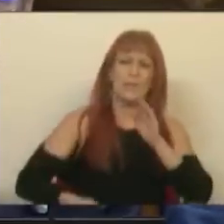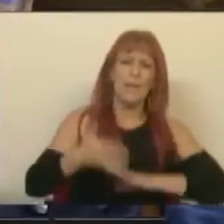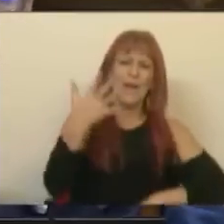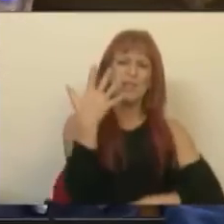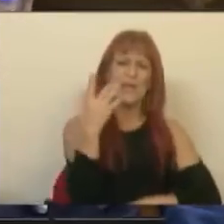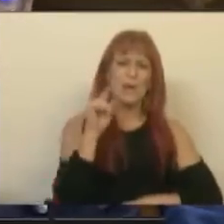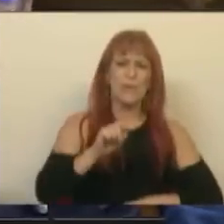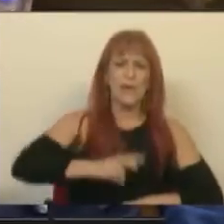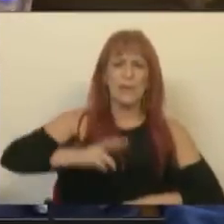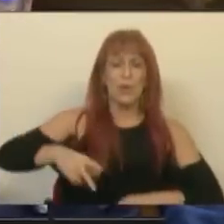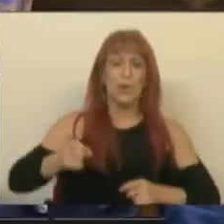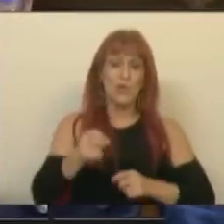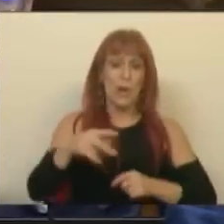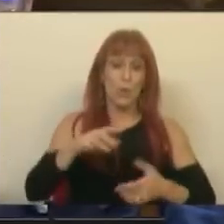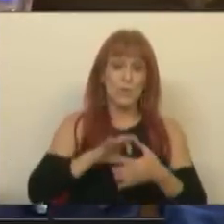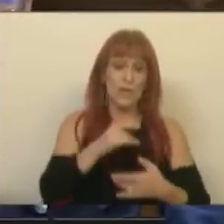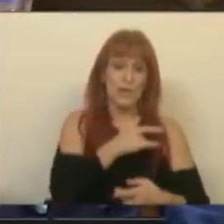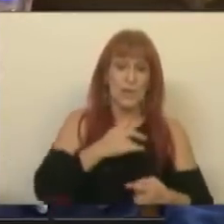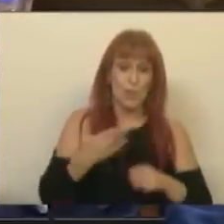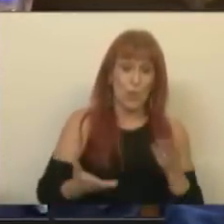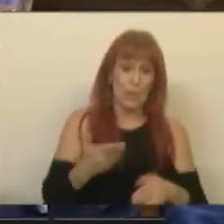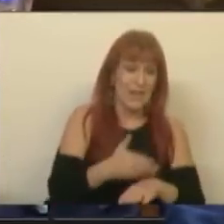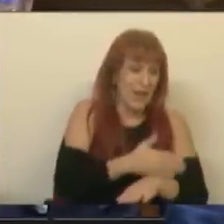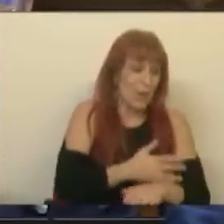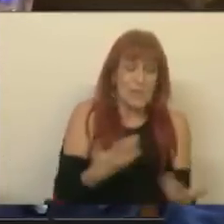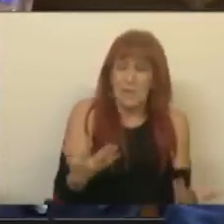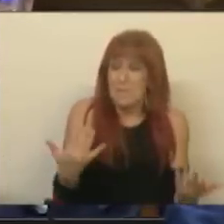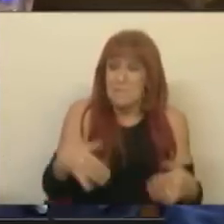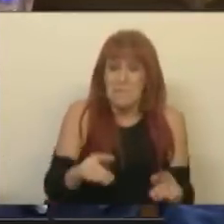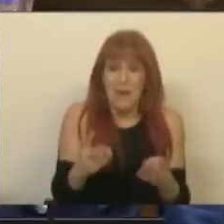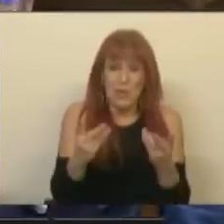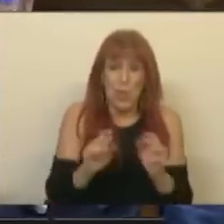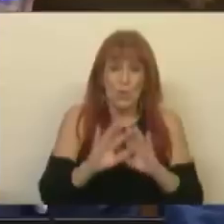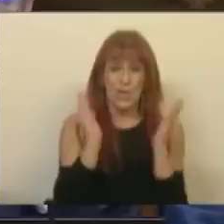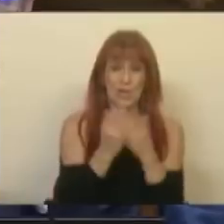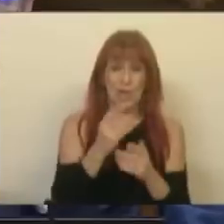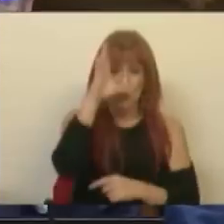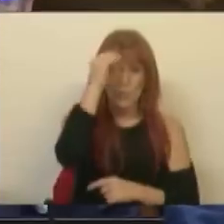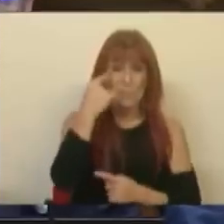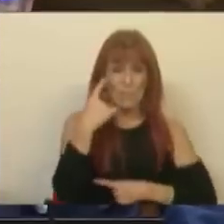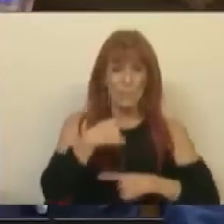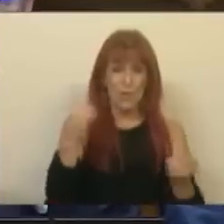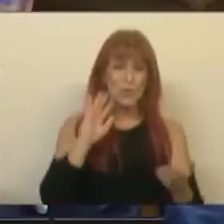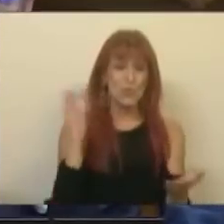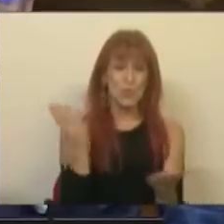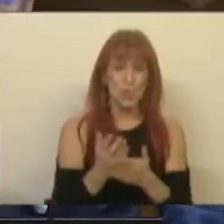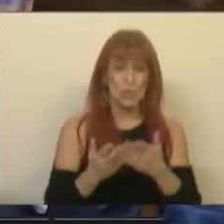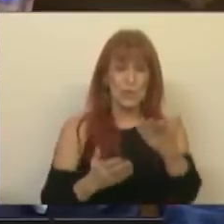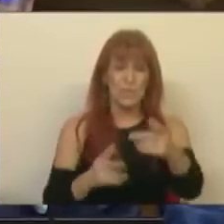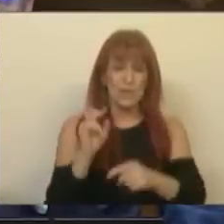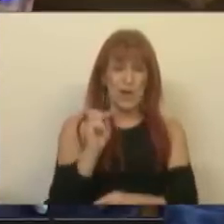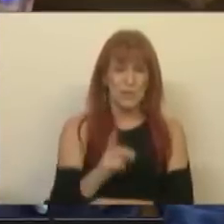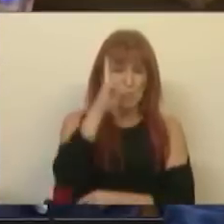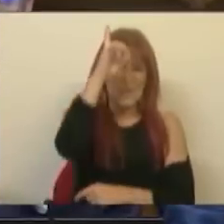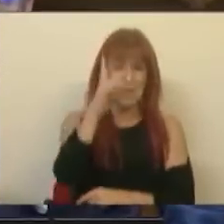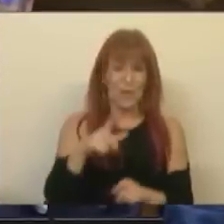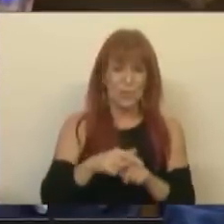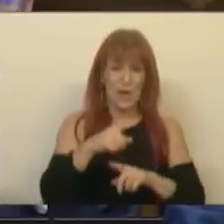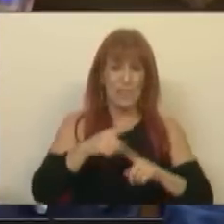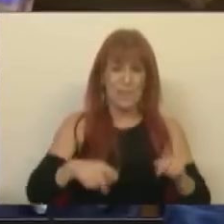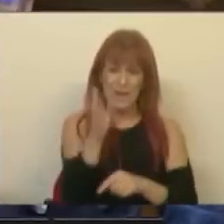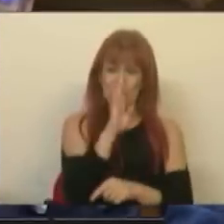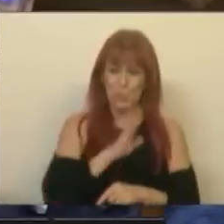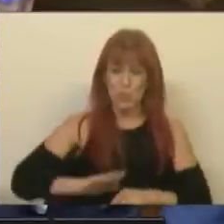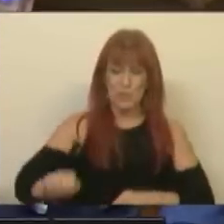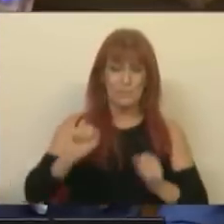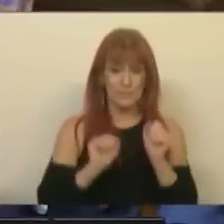5.000 milhões de euros em saúde do que estava mas o que é facto é que a conta Geral do Estado mostra que nos últimos seis é medo